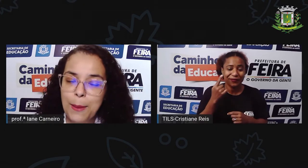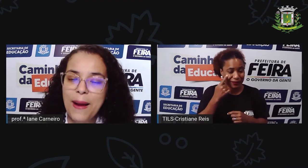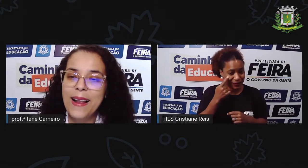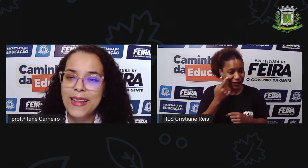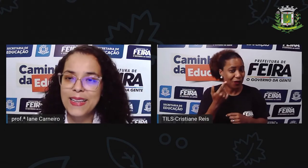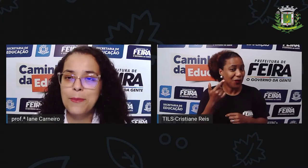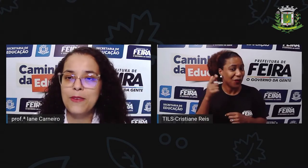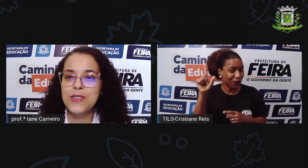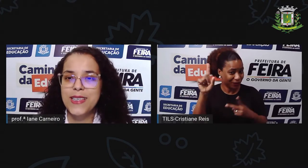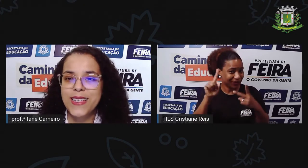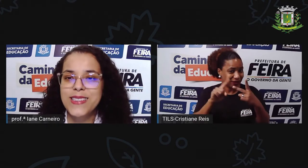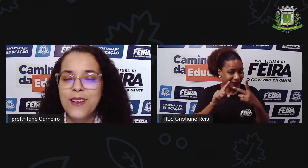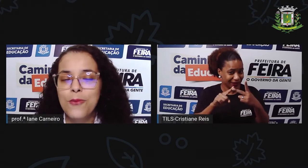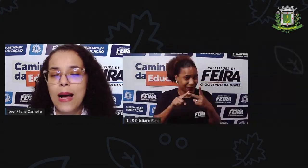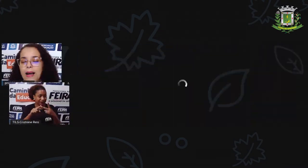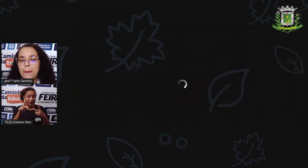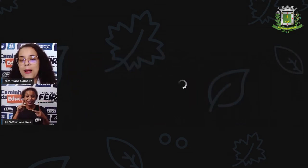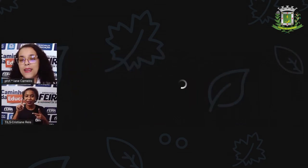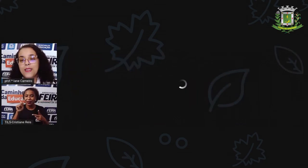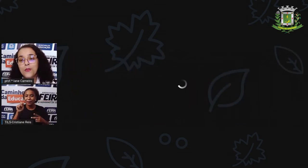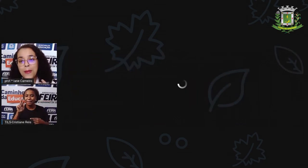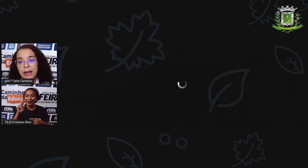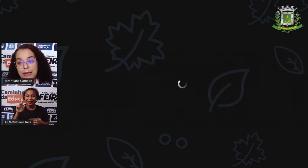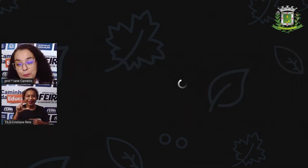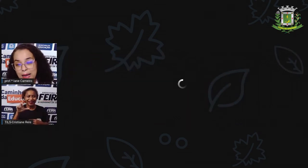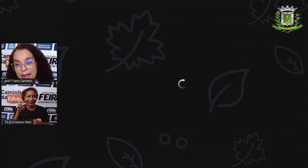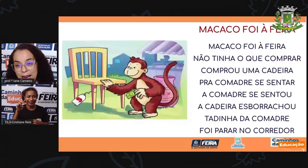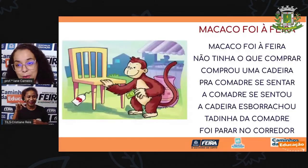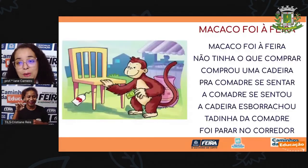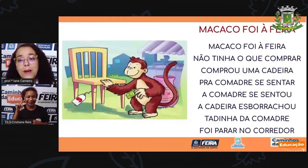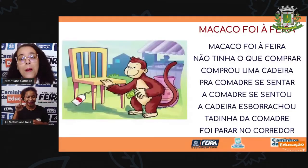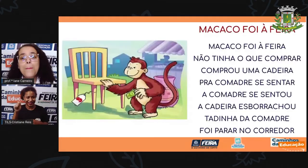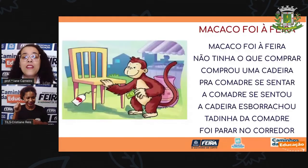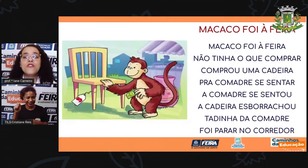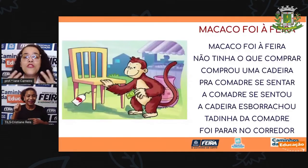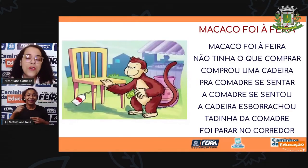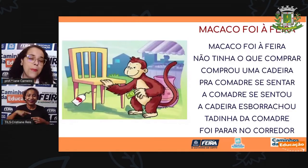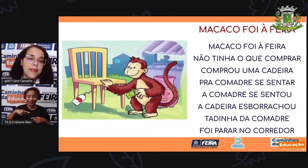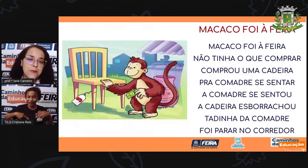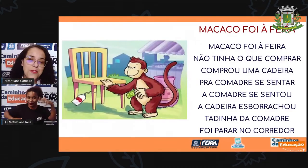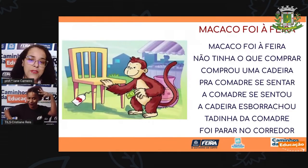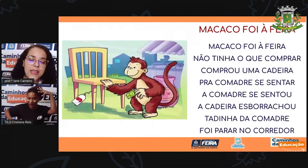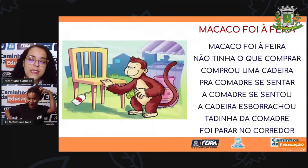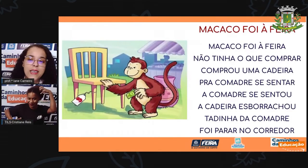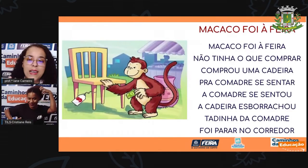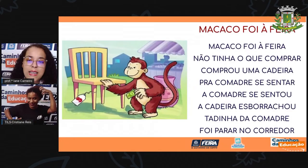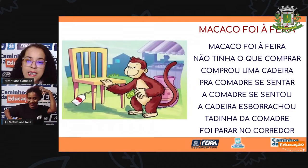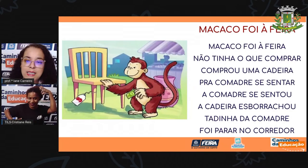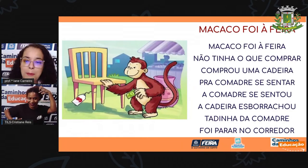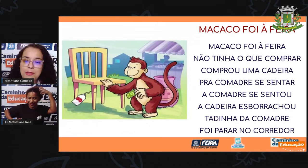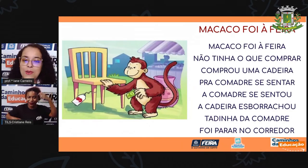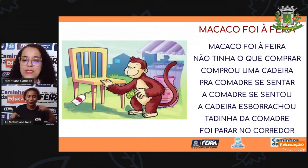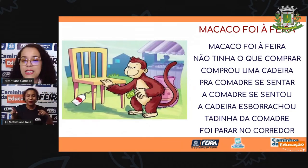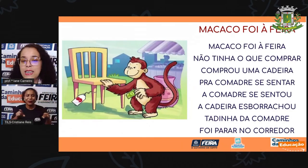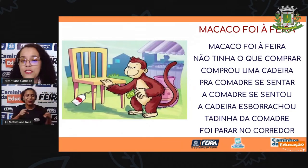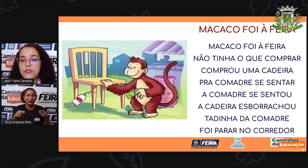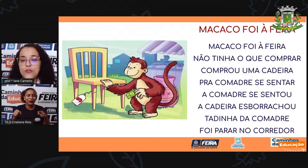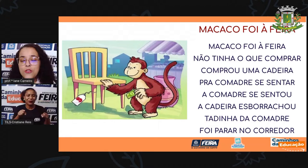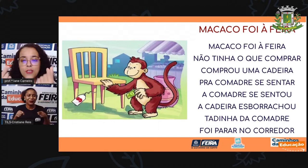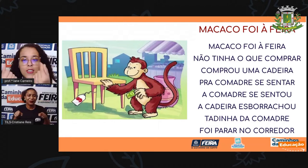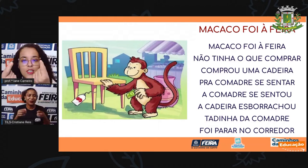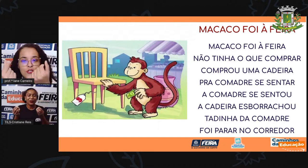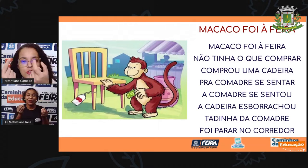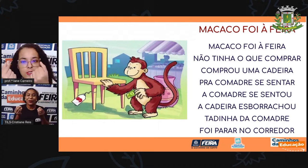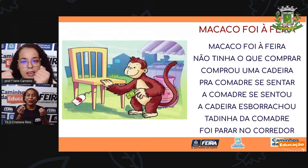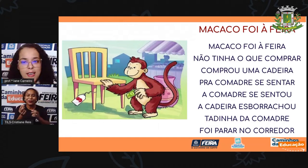Parlenda Para vocês A Parlenda Do Macaco Para a gente ver Mais uma vez Analisar Mais uma vez Essa questão